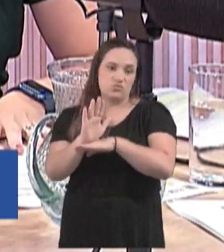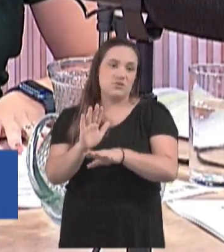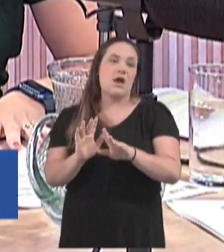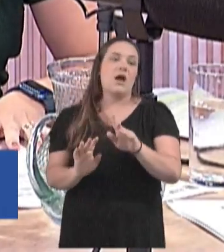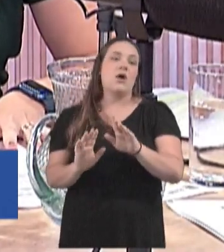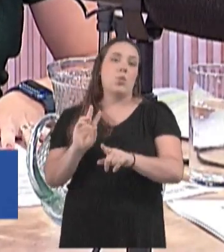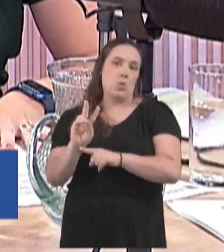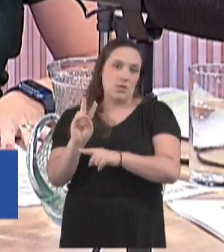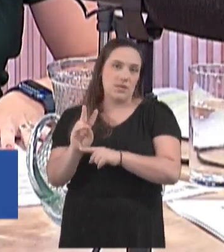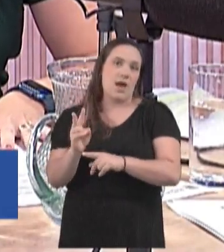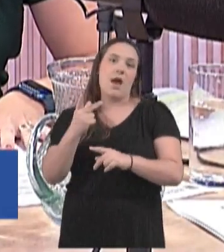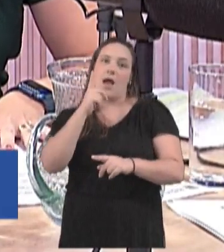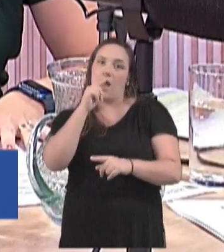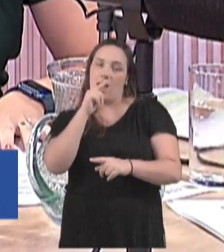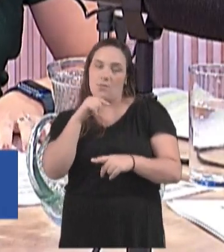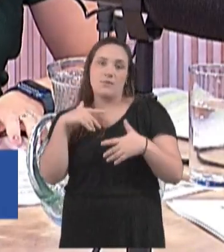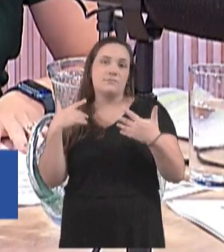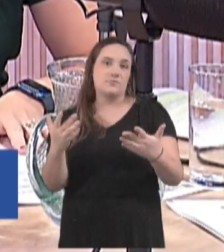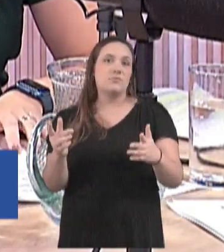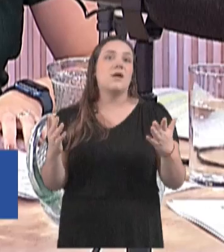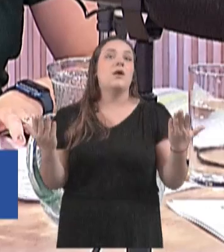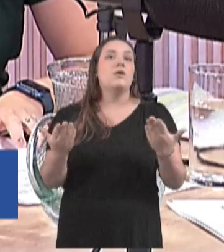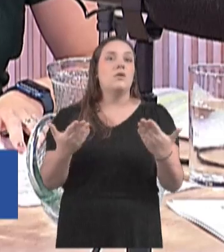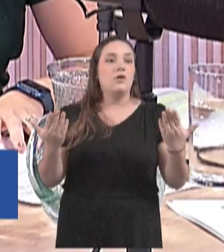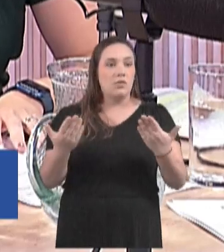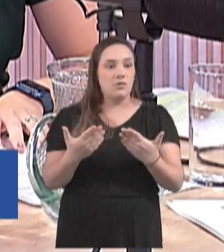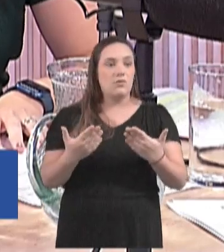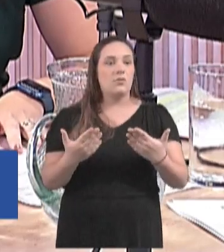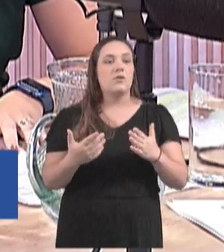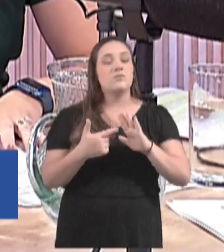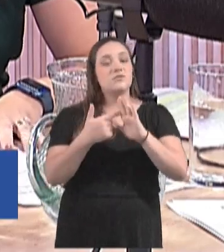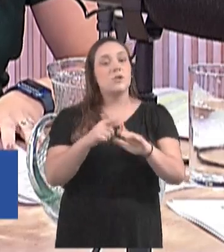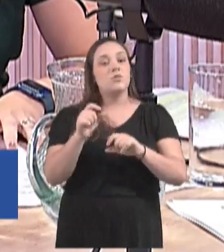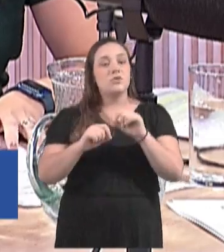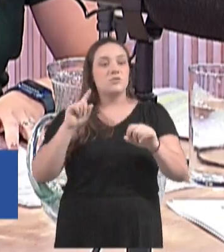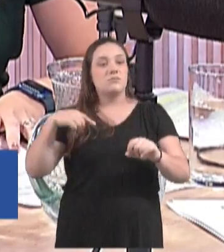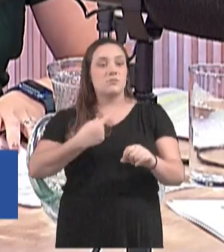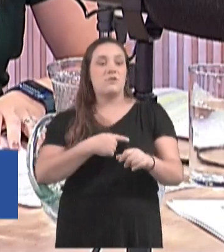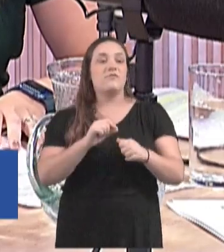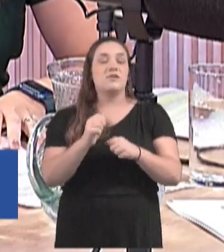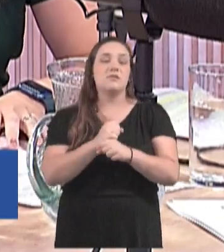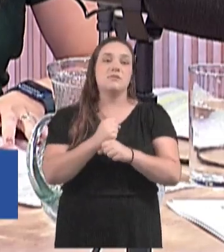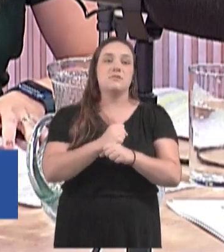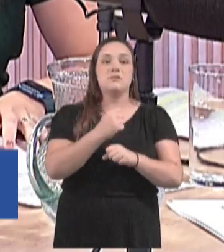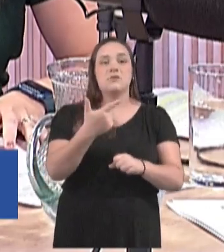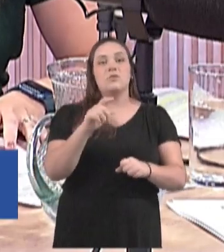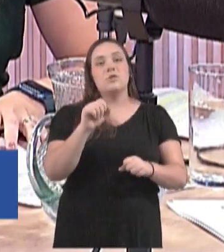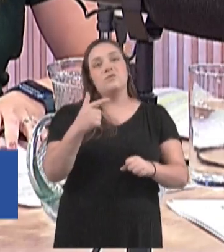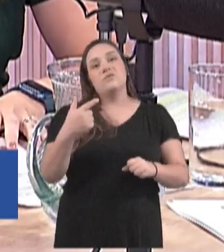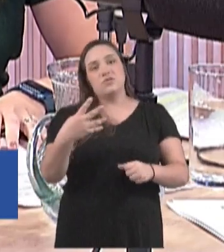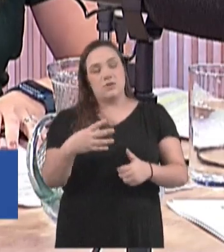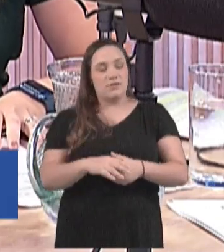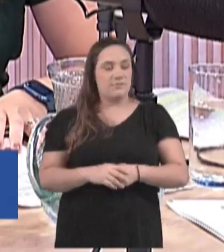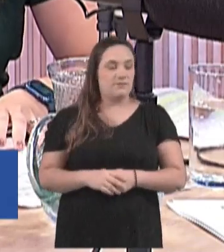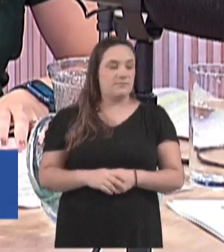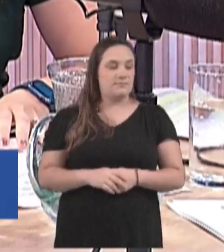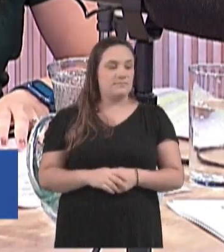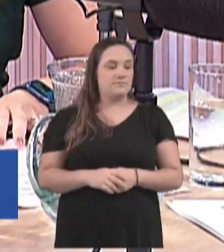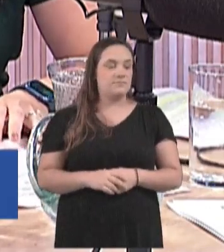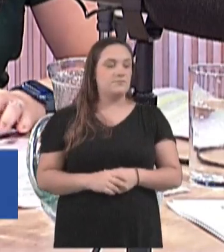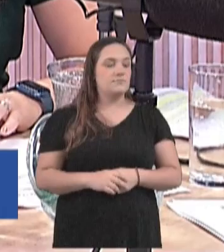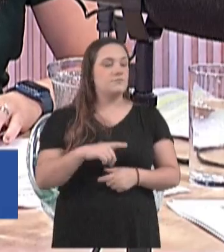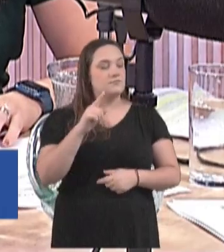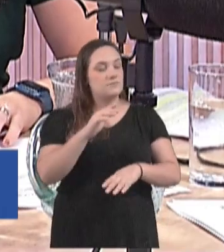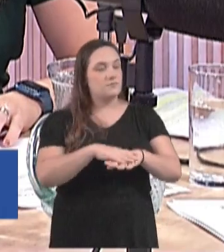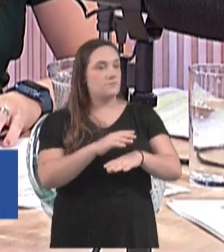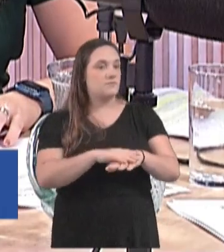de gerência de recursos hídricos, e esse ano a gente traz o que a gente conseguiu fazer em 2024. Então, todas as ações que o IMASU, como órgão gestor de recursos